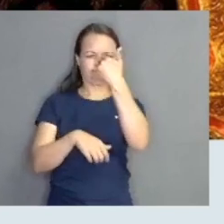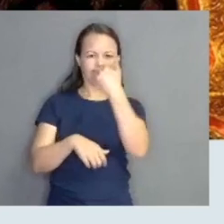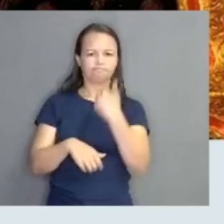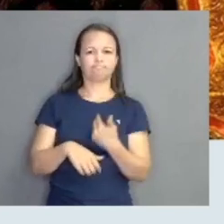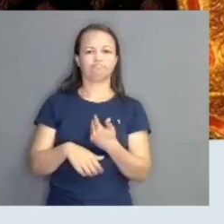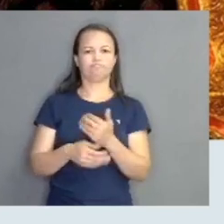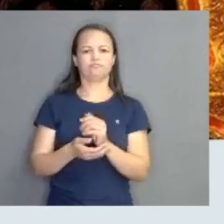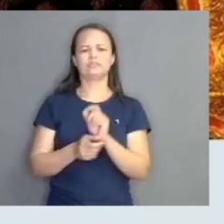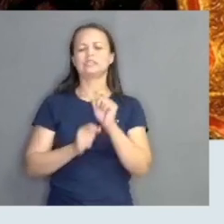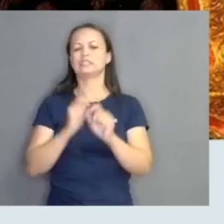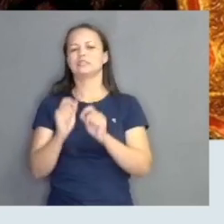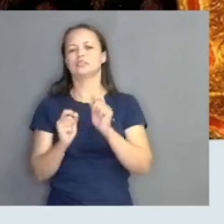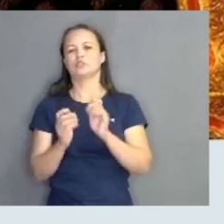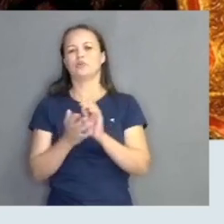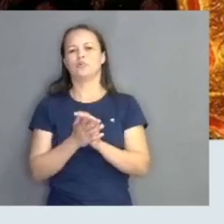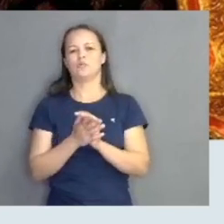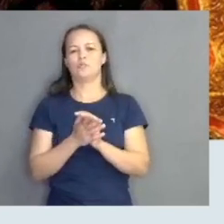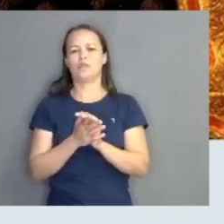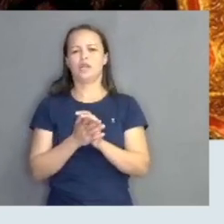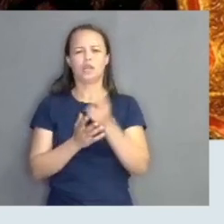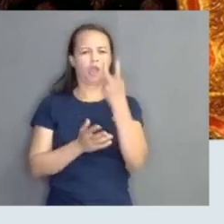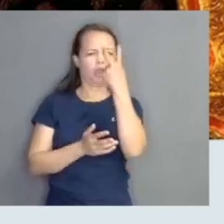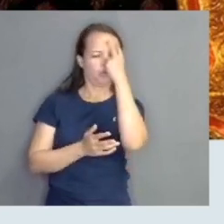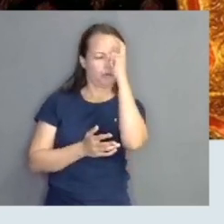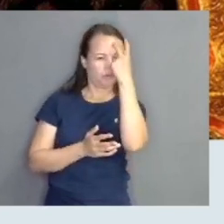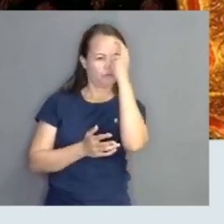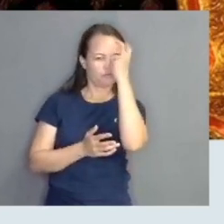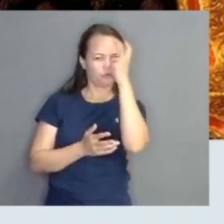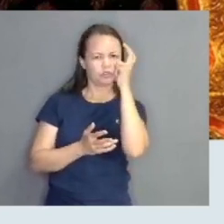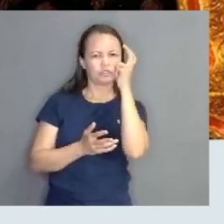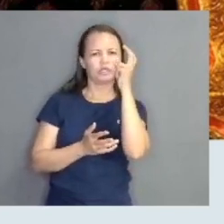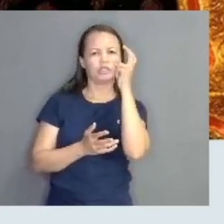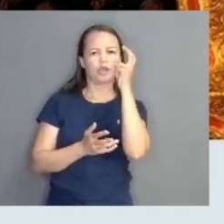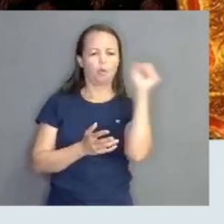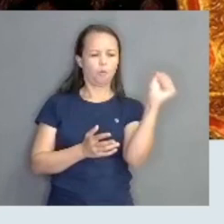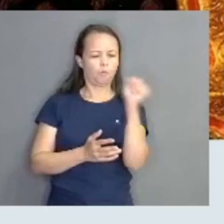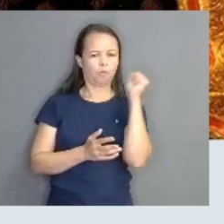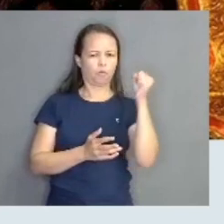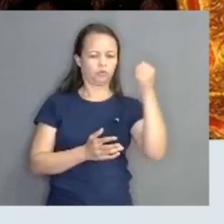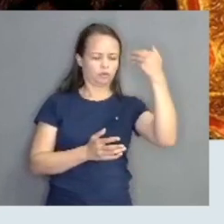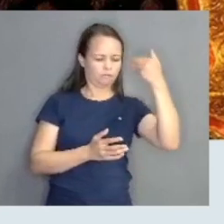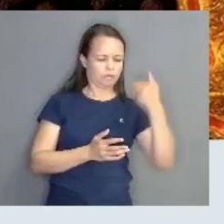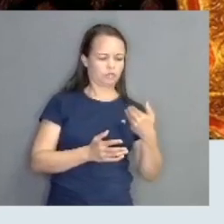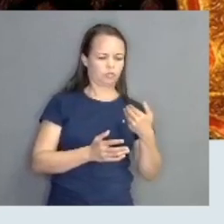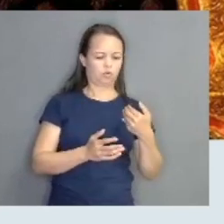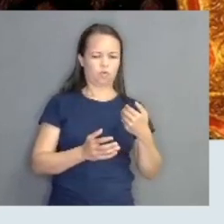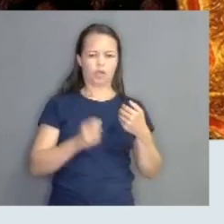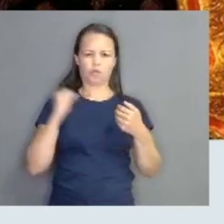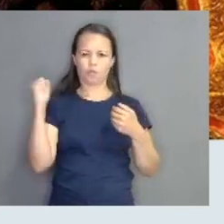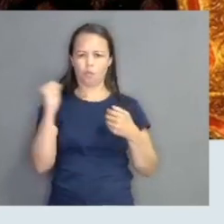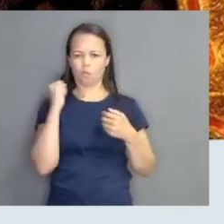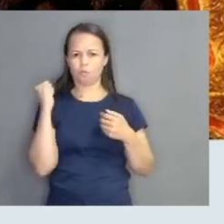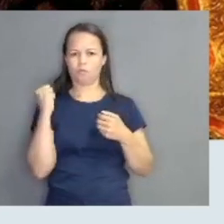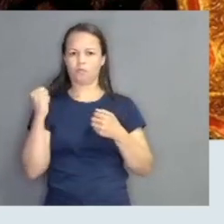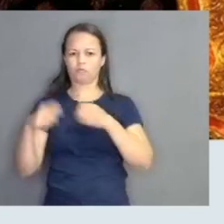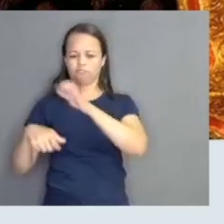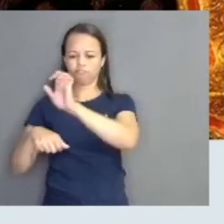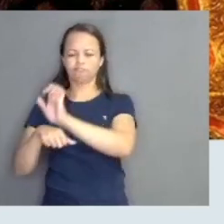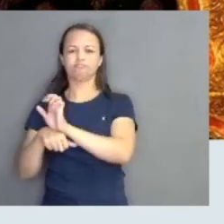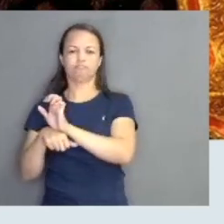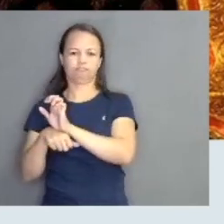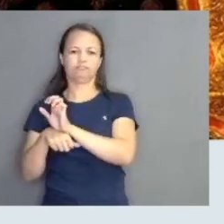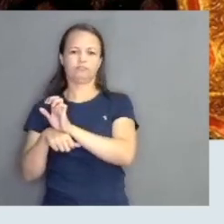Então, ele confundia o poder dele com o poder do Estado. Então, veja quantas